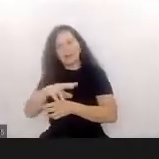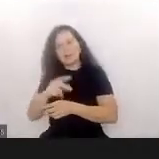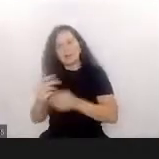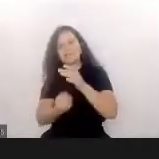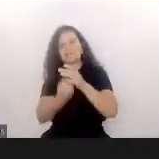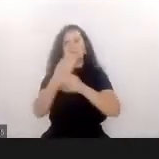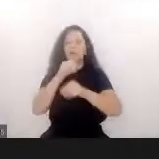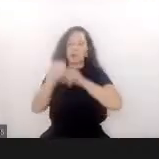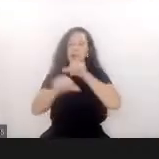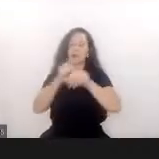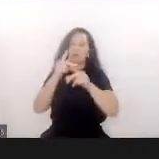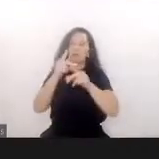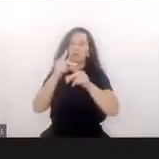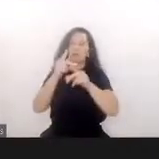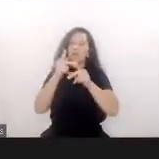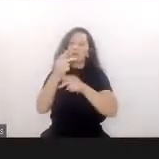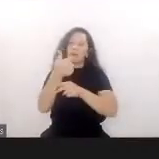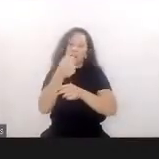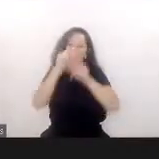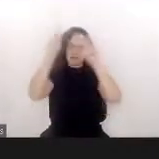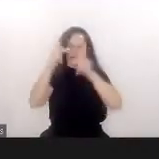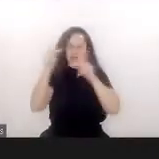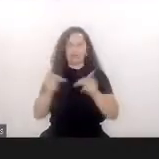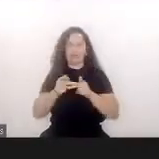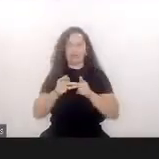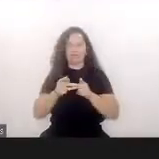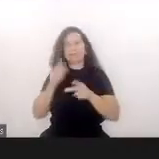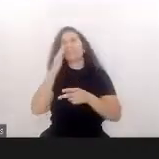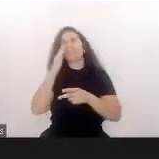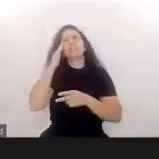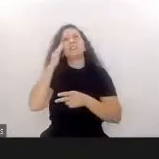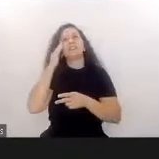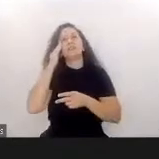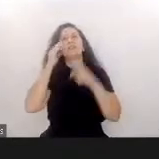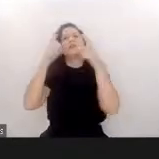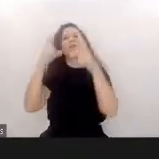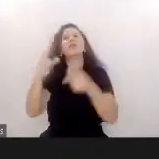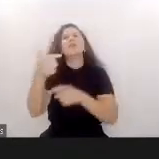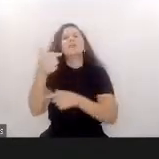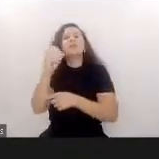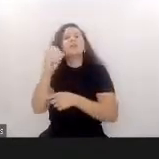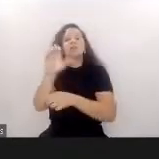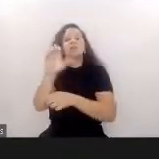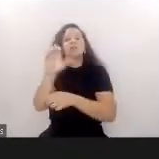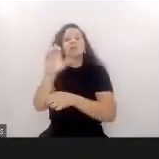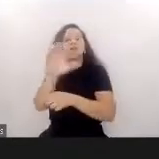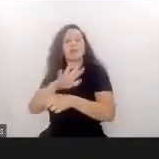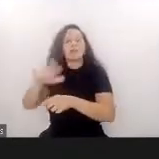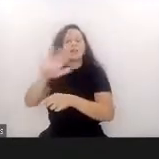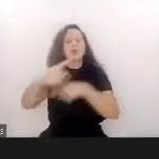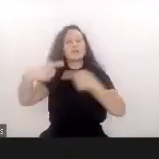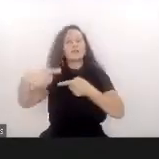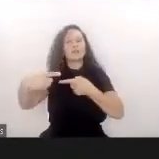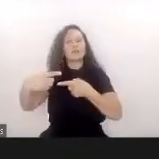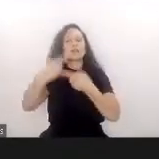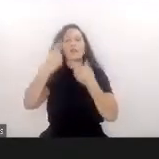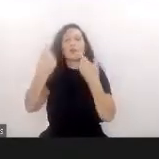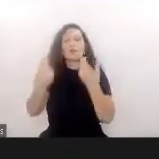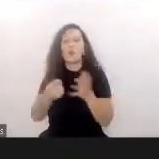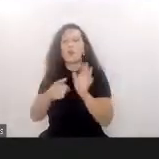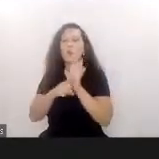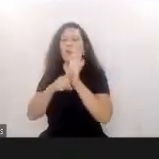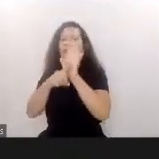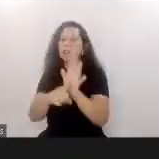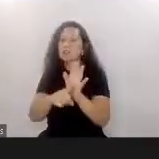discutir 10 áreas onde a gente entendeu que era urgente discutir os reflexos espaciais desses processos de urbanização no